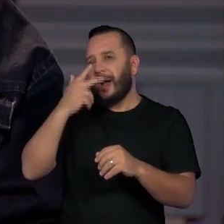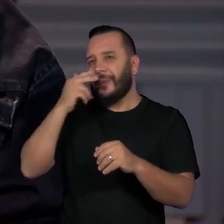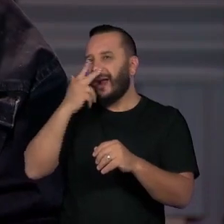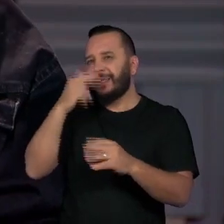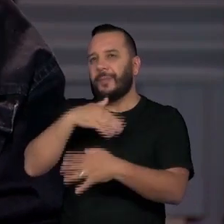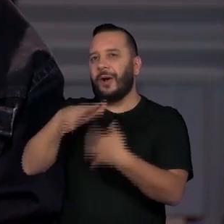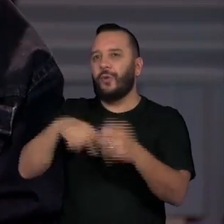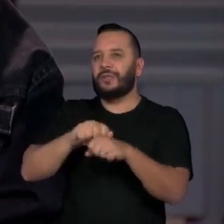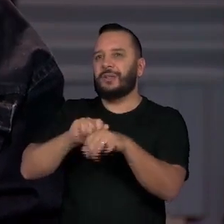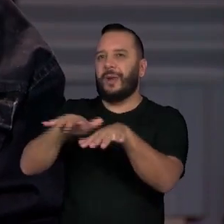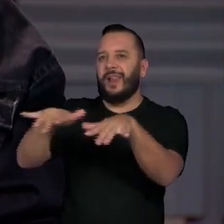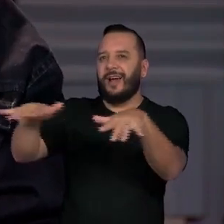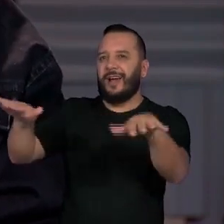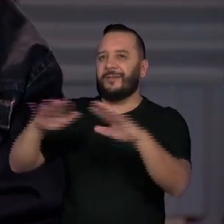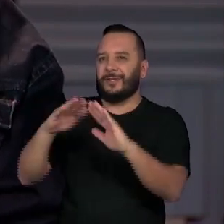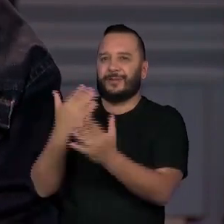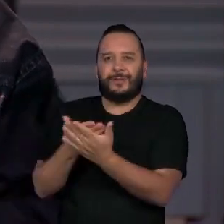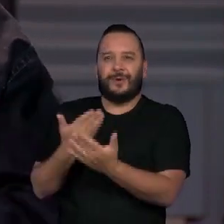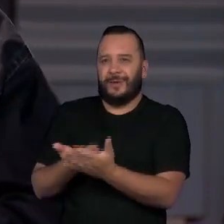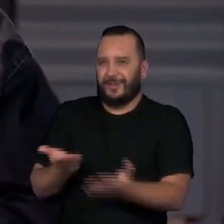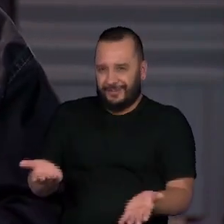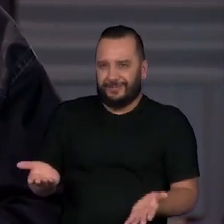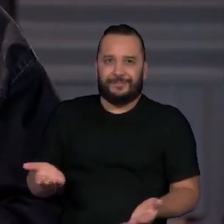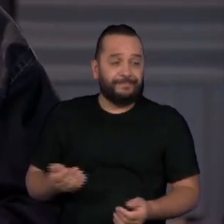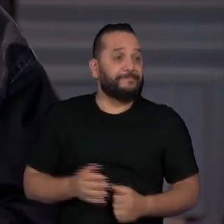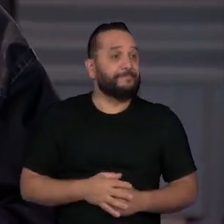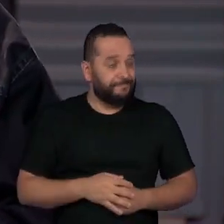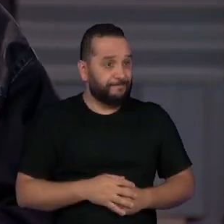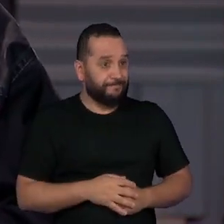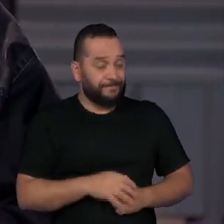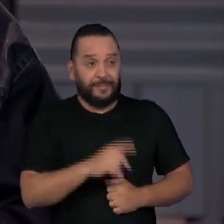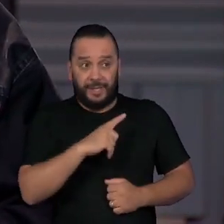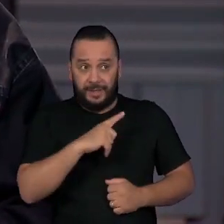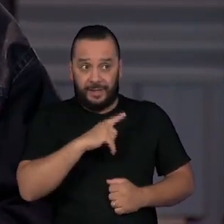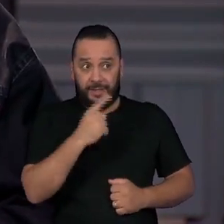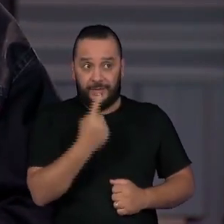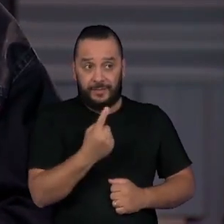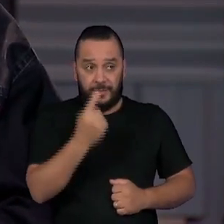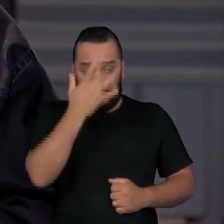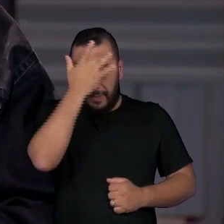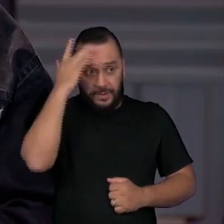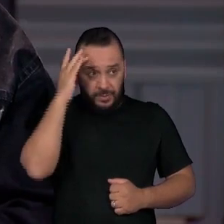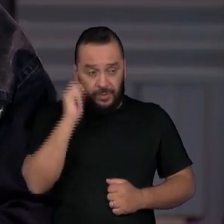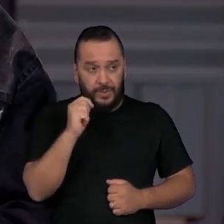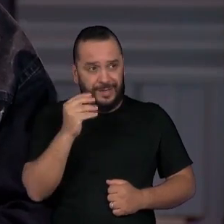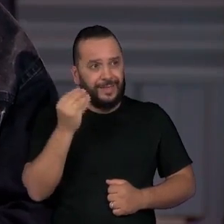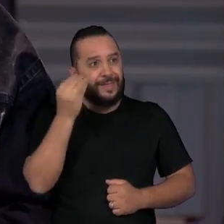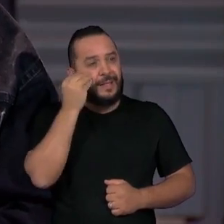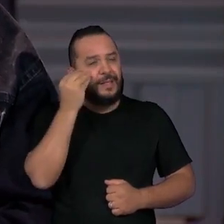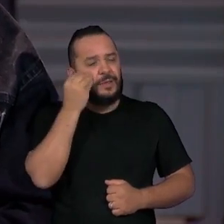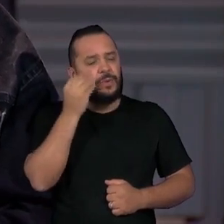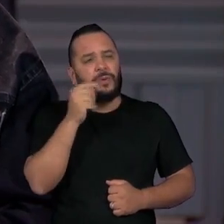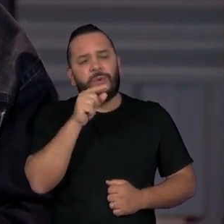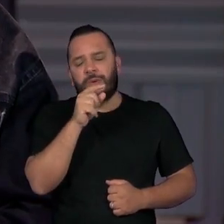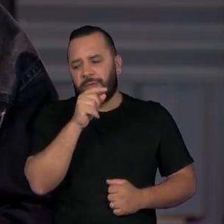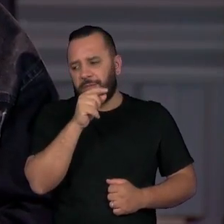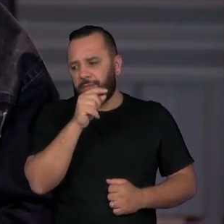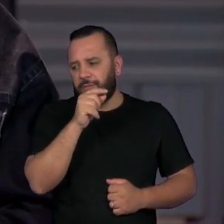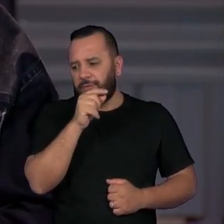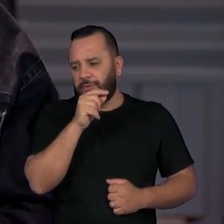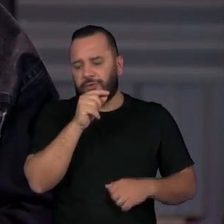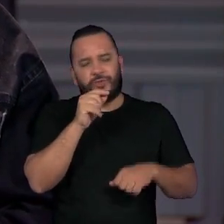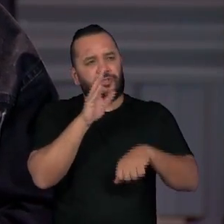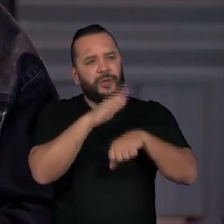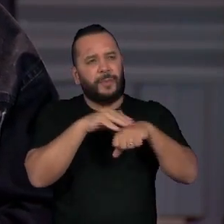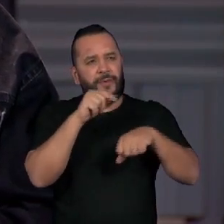para todo o colégio é uma maravilha é teve alguém que tentou te chamar como